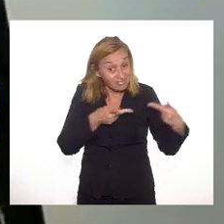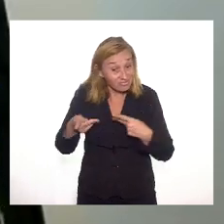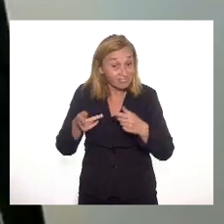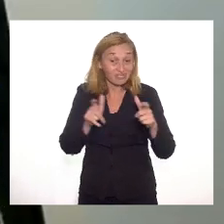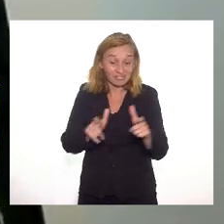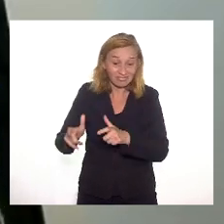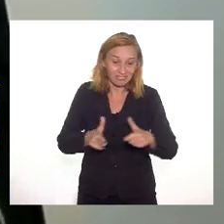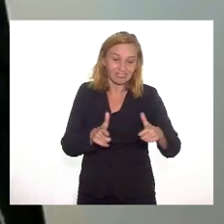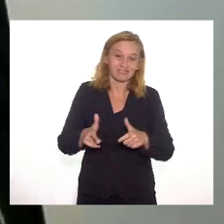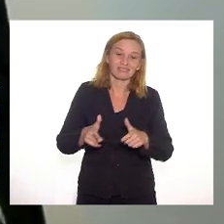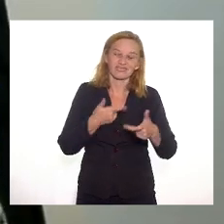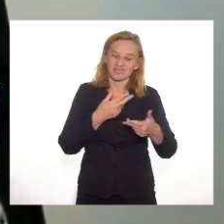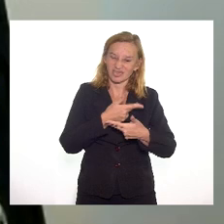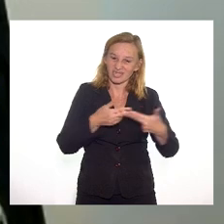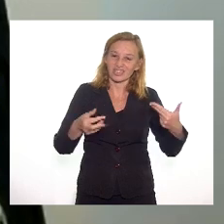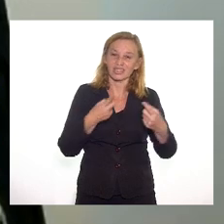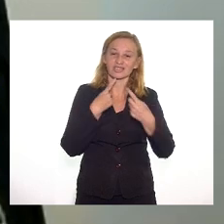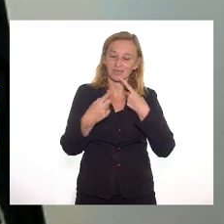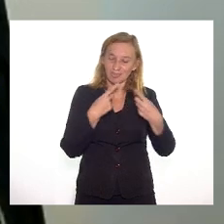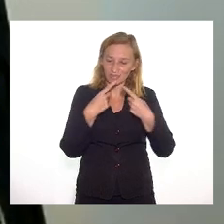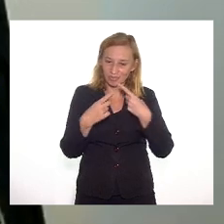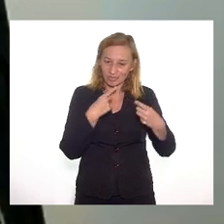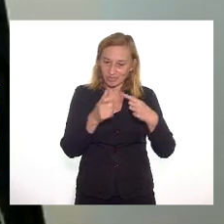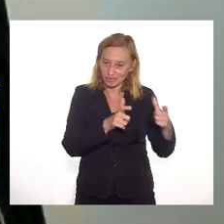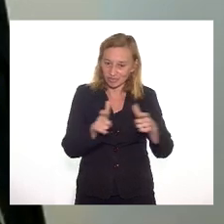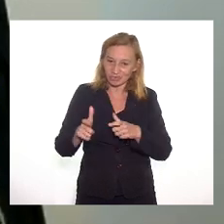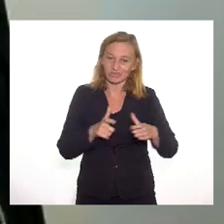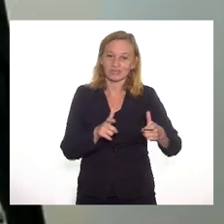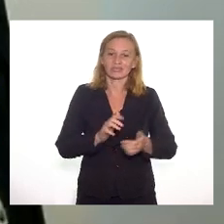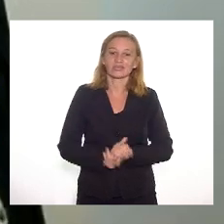e muitos debates locais nos